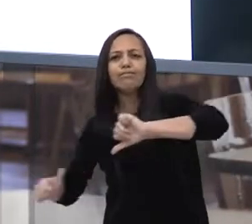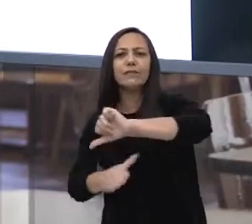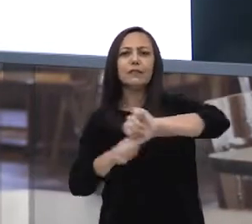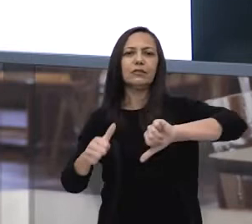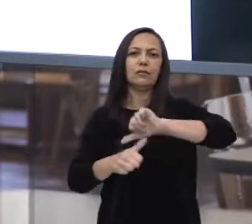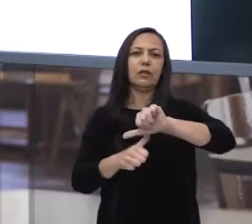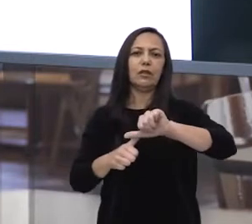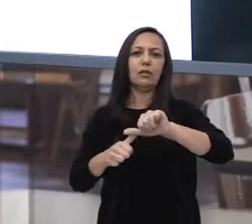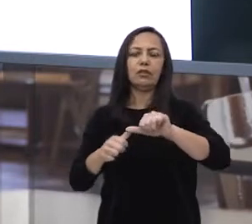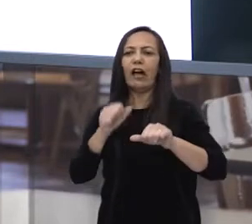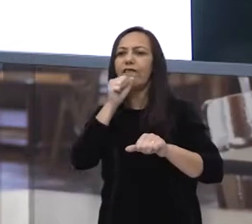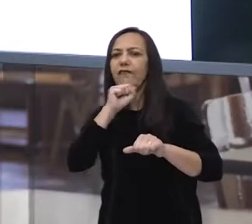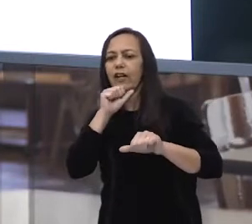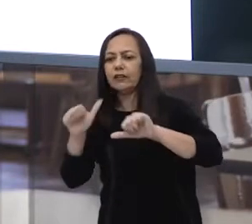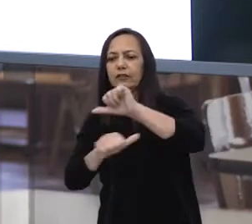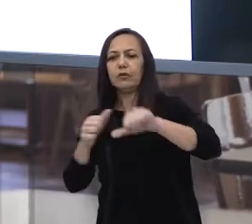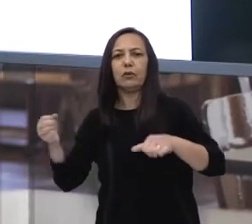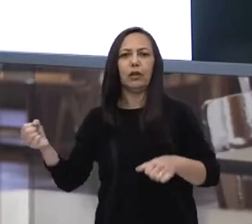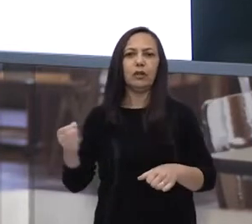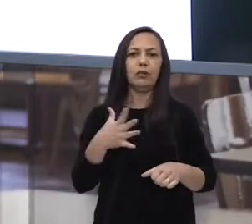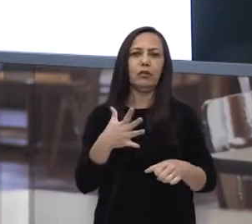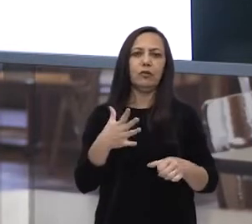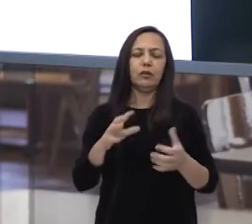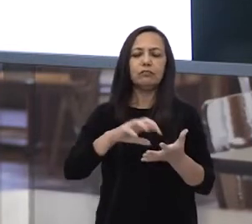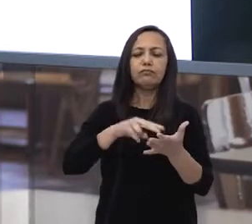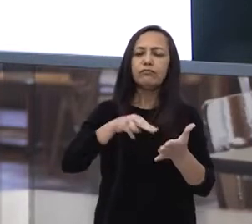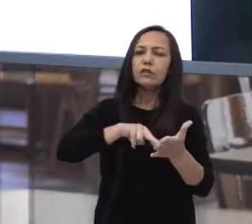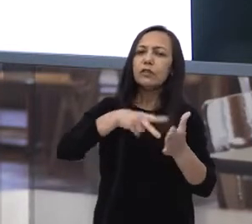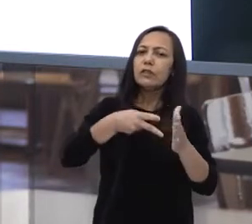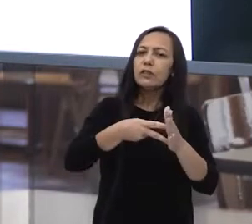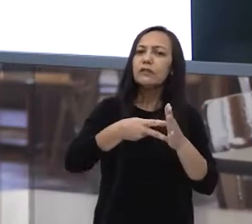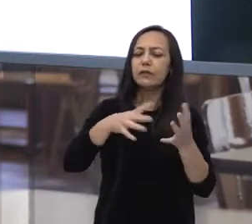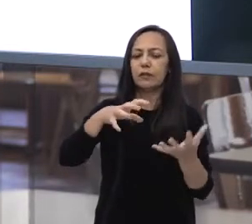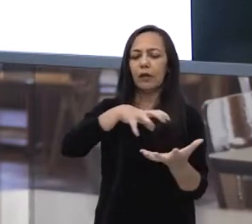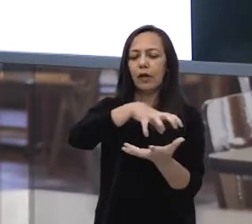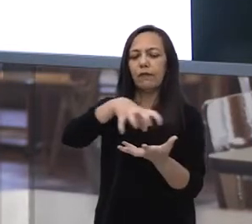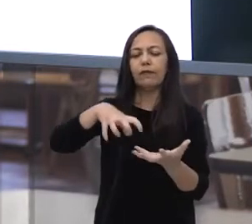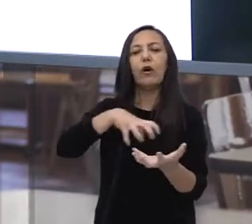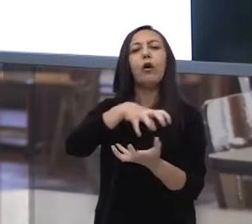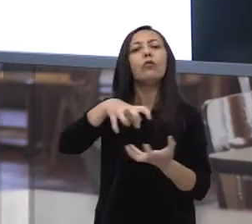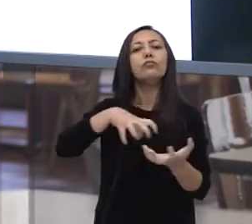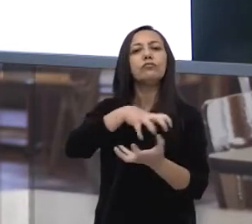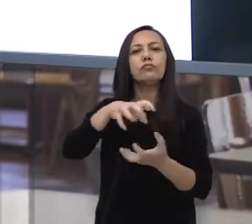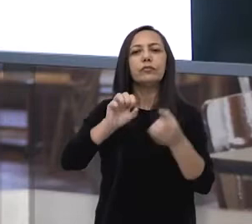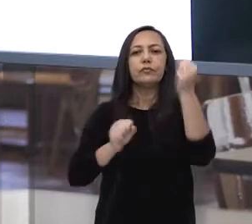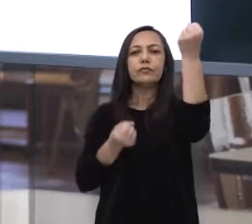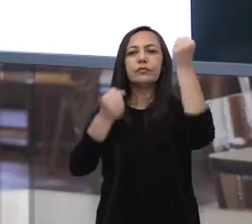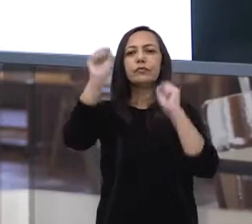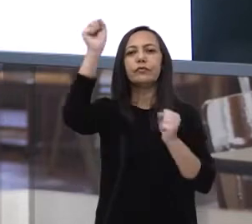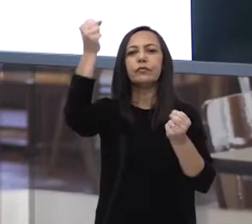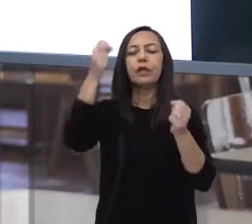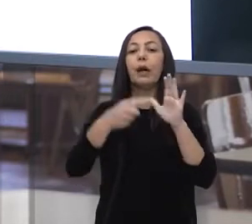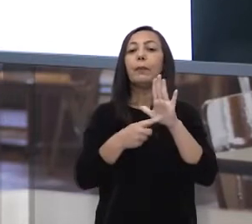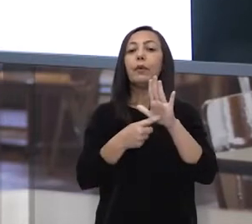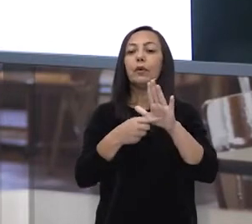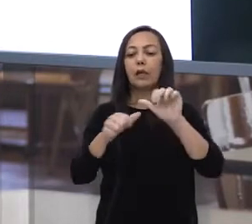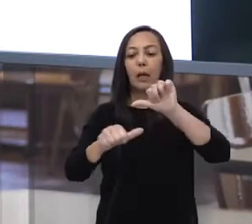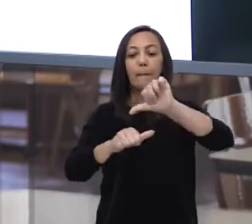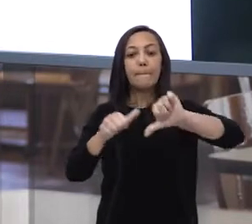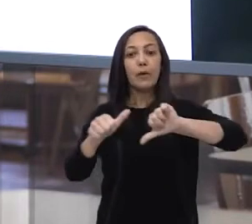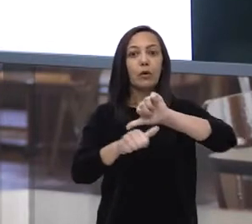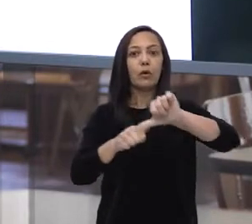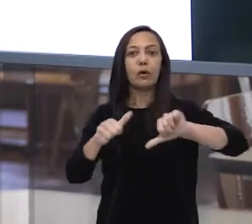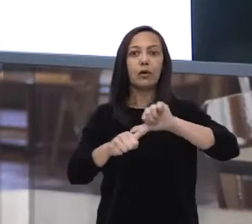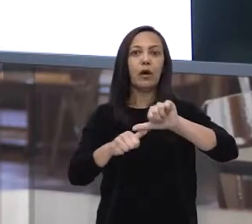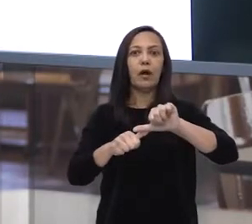nova. Então, basicamente, revolução é isso. Quando a gente fala de revolução industrial, a gente está falando de uma mudança radical em padrões